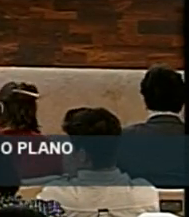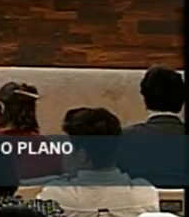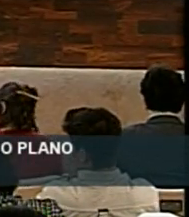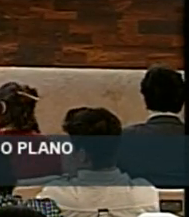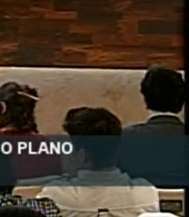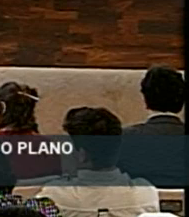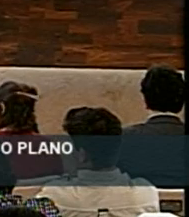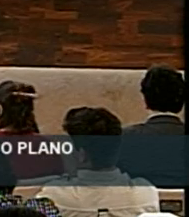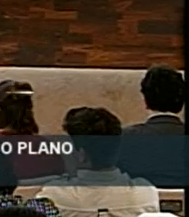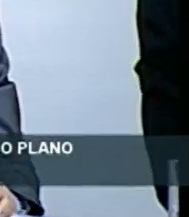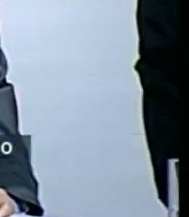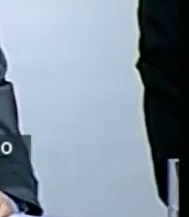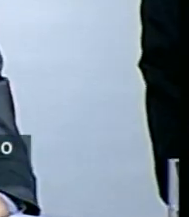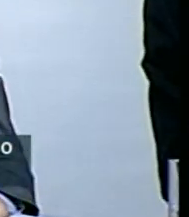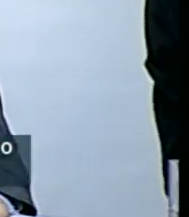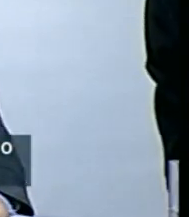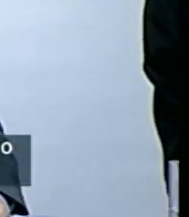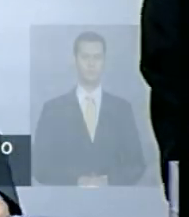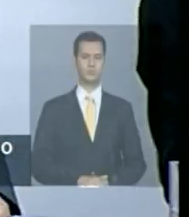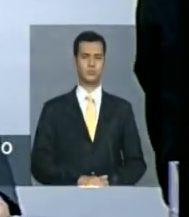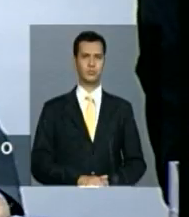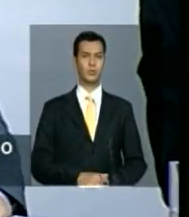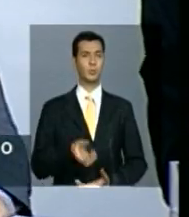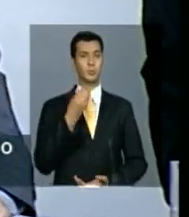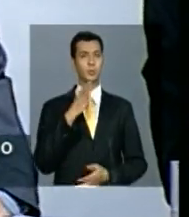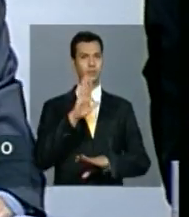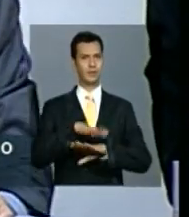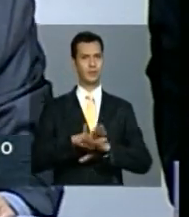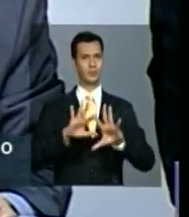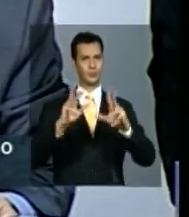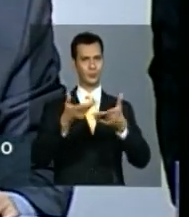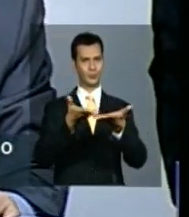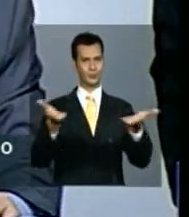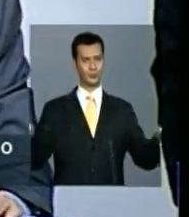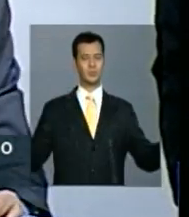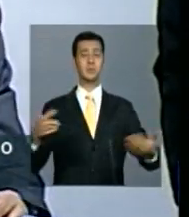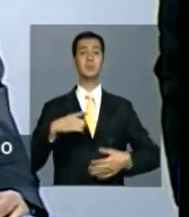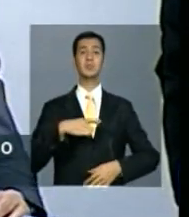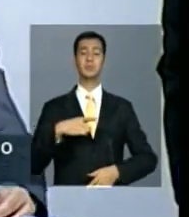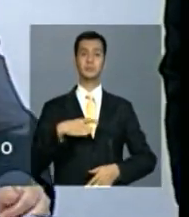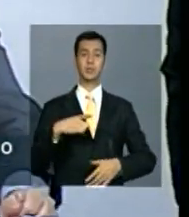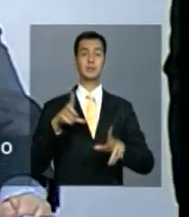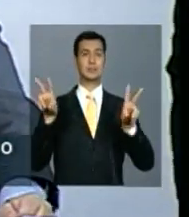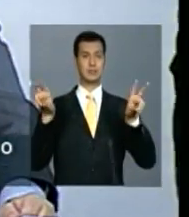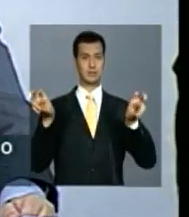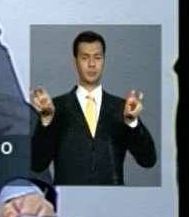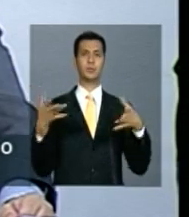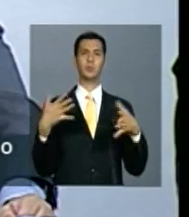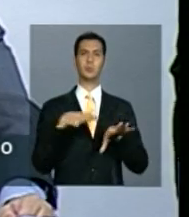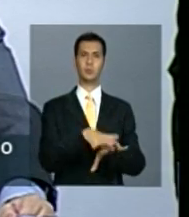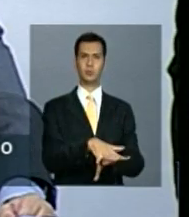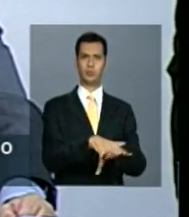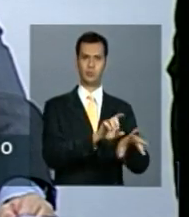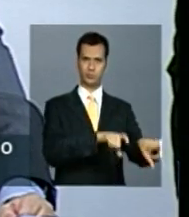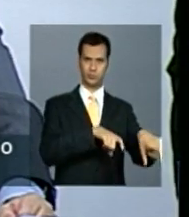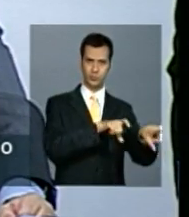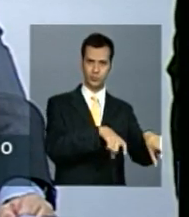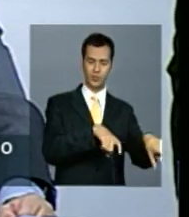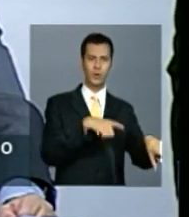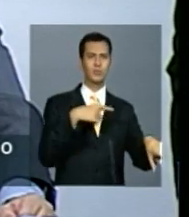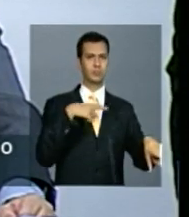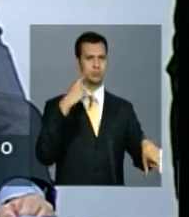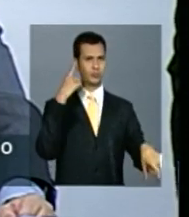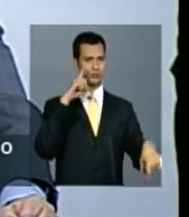todas no bloco de inclusão produtiva e social inclusão produtiva Rural nesse